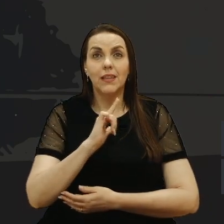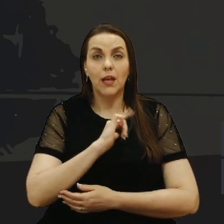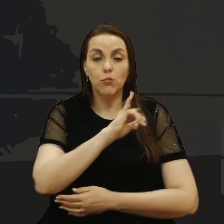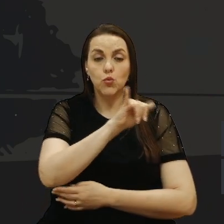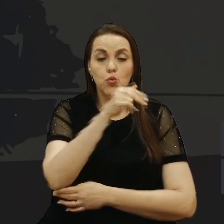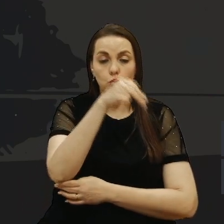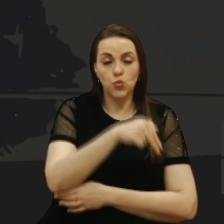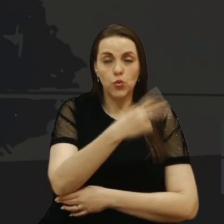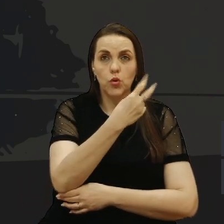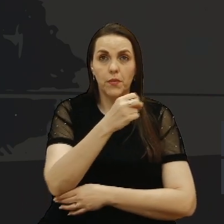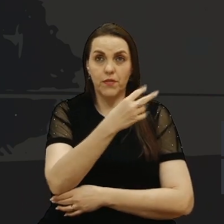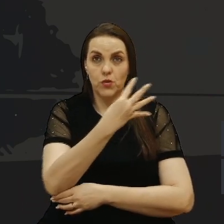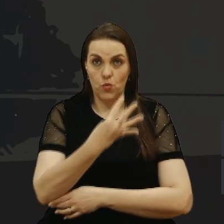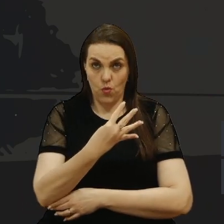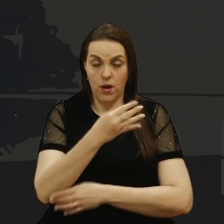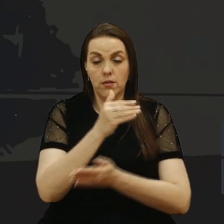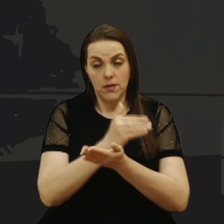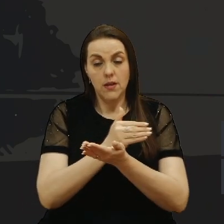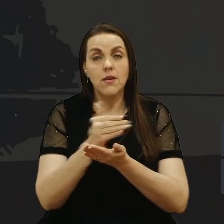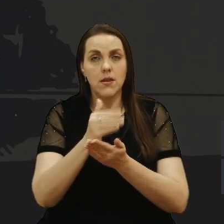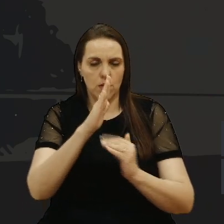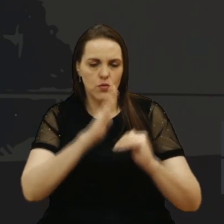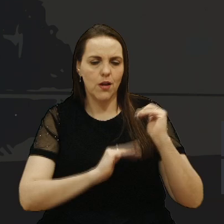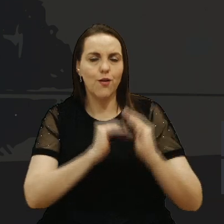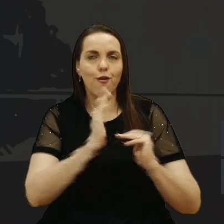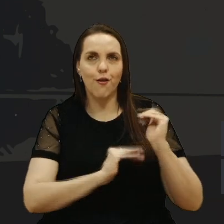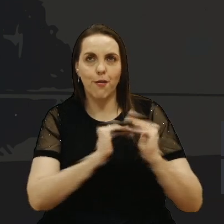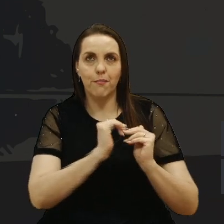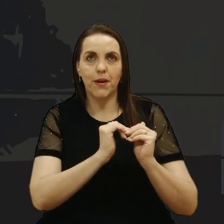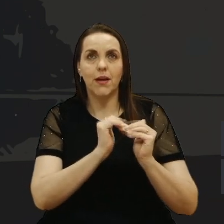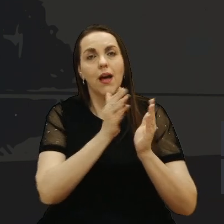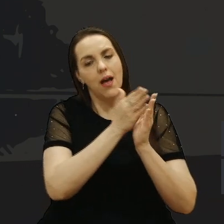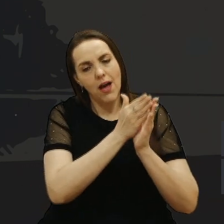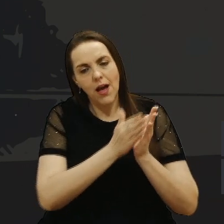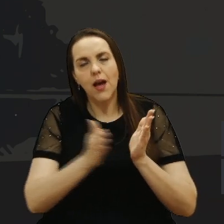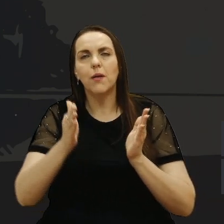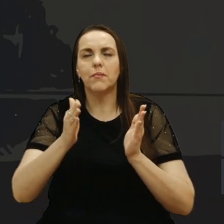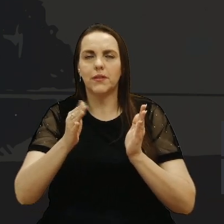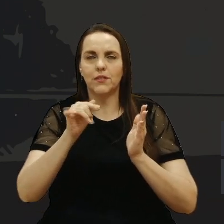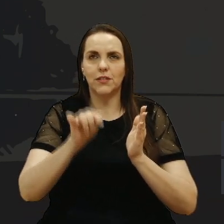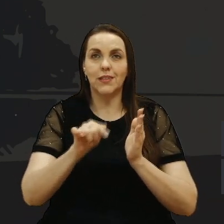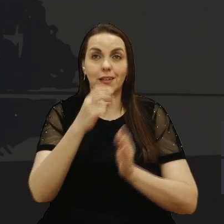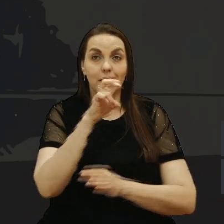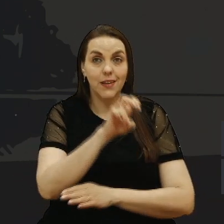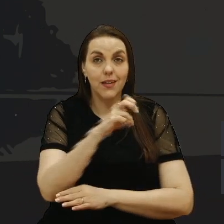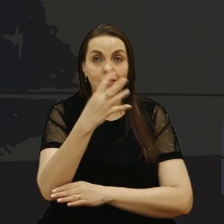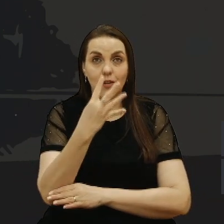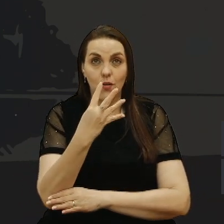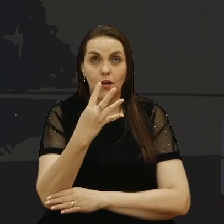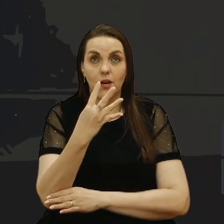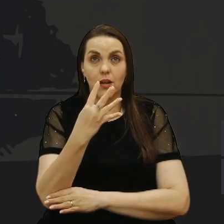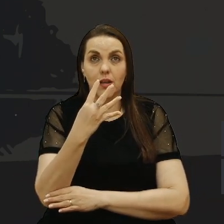de 2024 o início das obras, a partir de então,